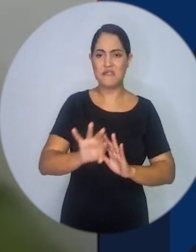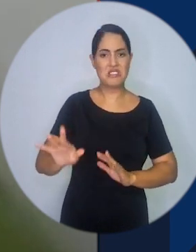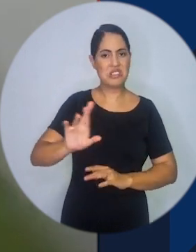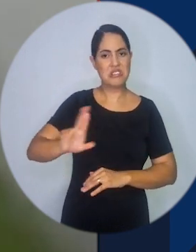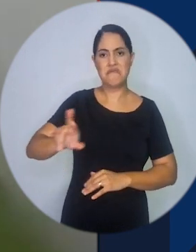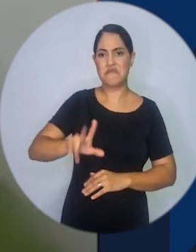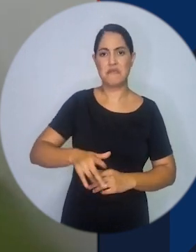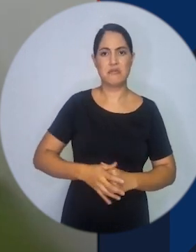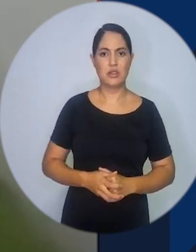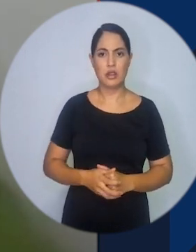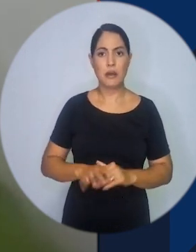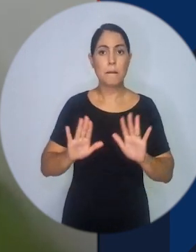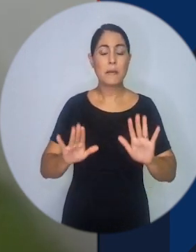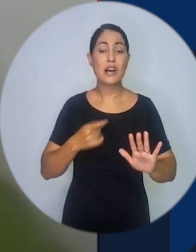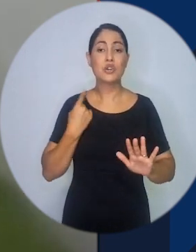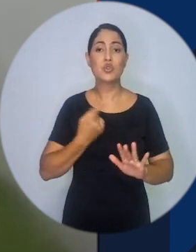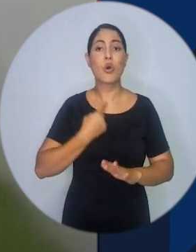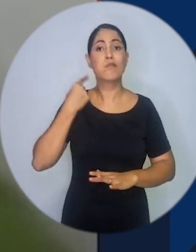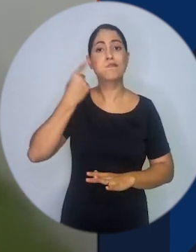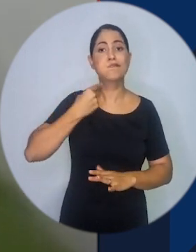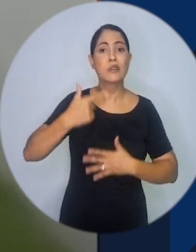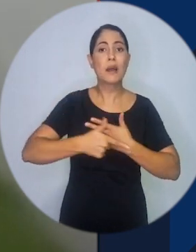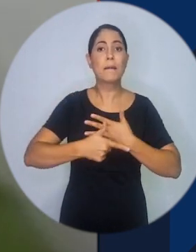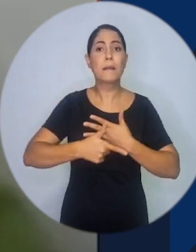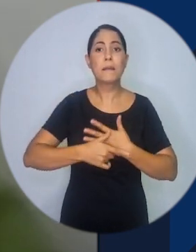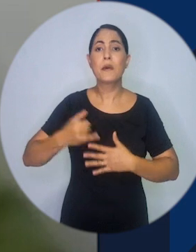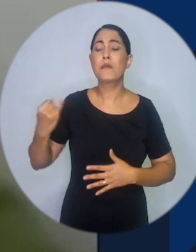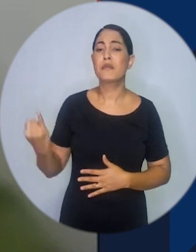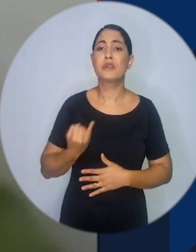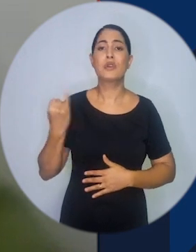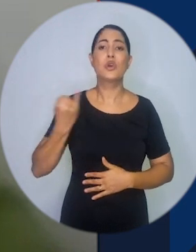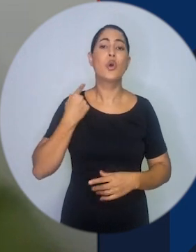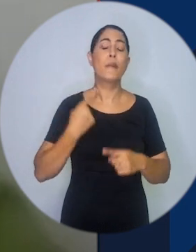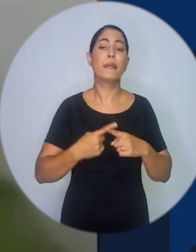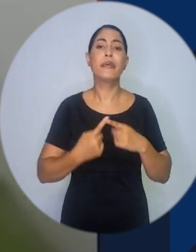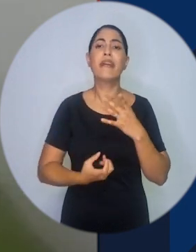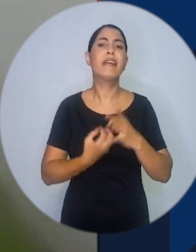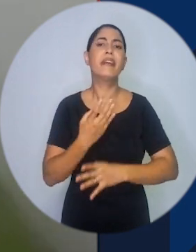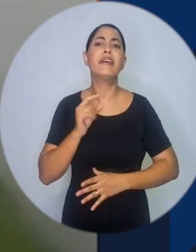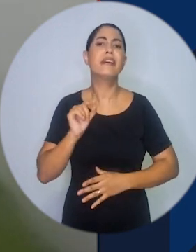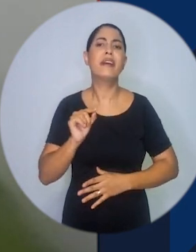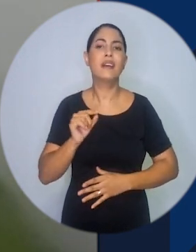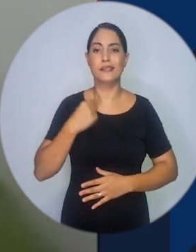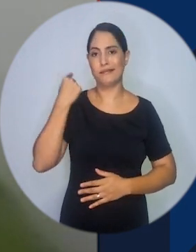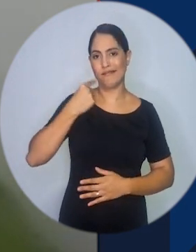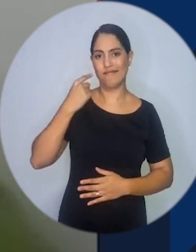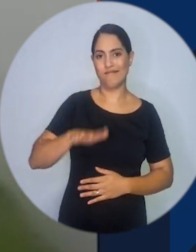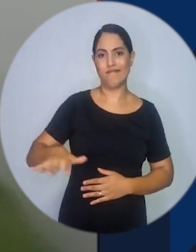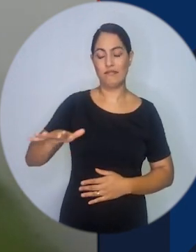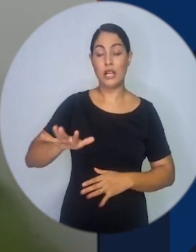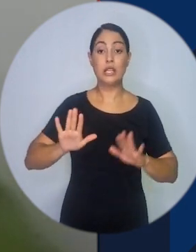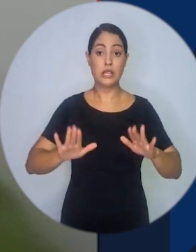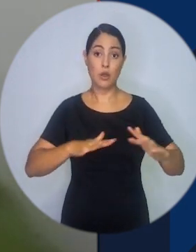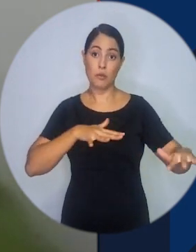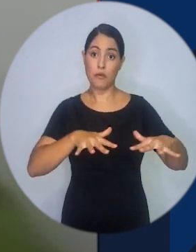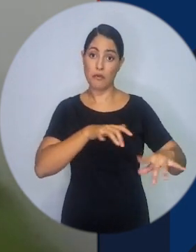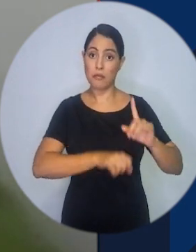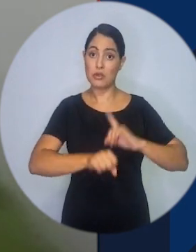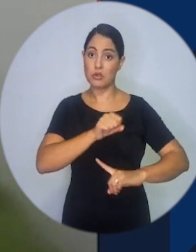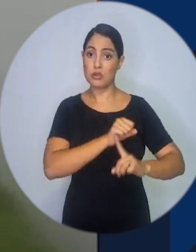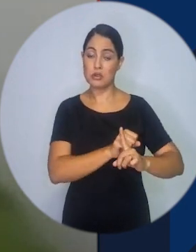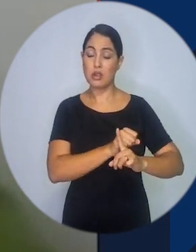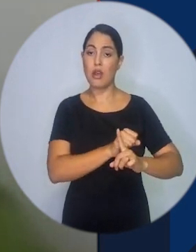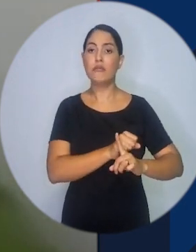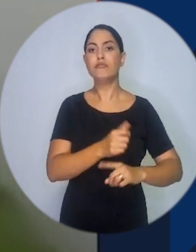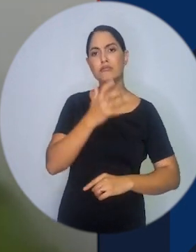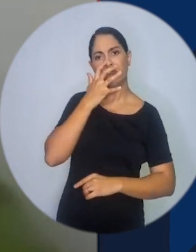federais. Então, o papel da advocacia é fundamental, porque quem cria essa jurisprudência é justamente a advocacia. Então, os movimentos sociais, eles têm um